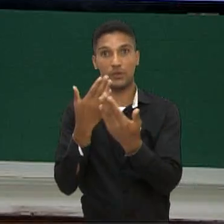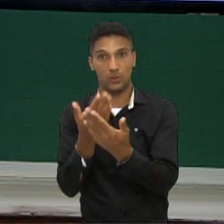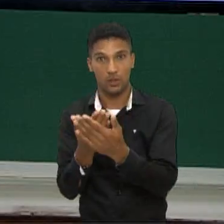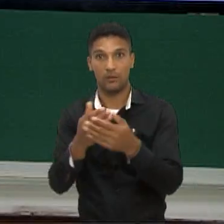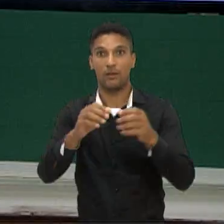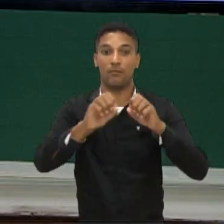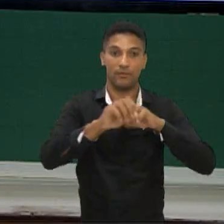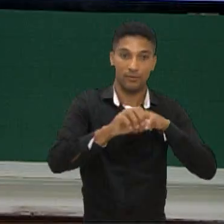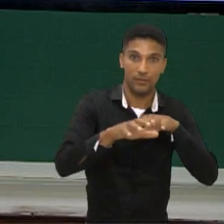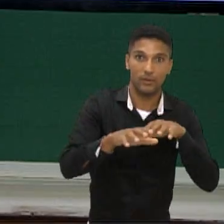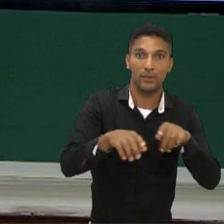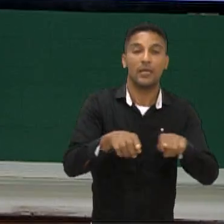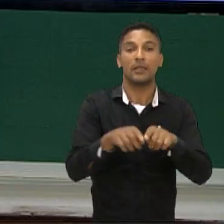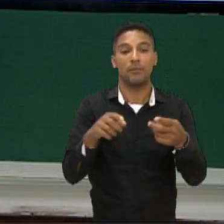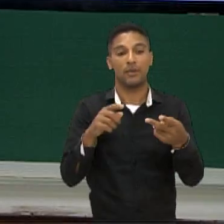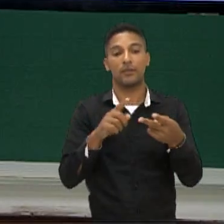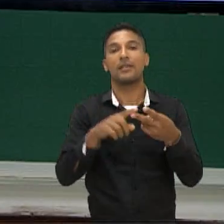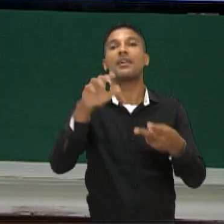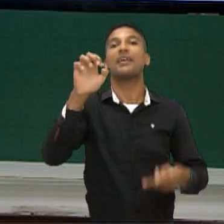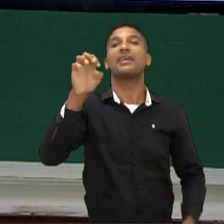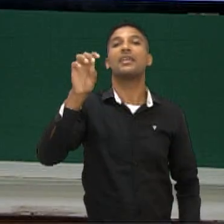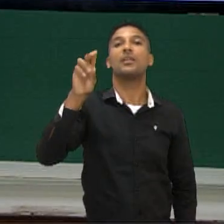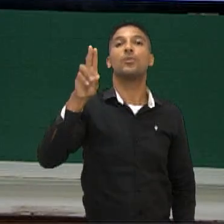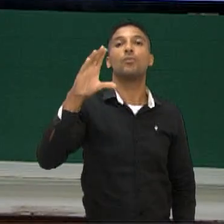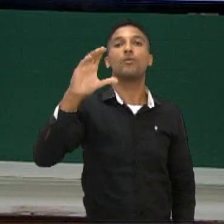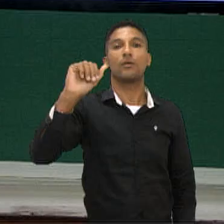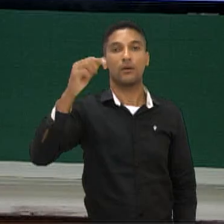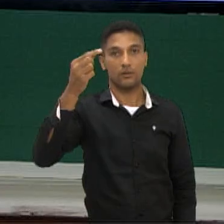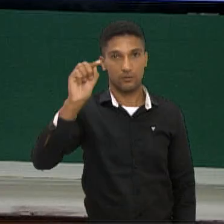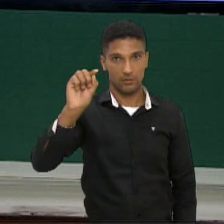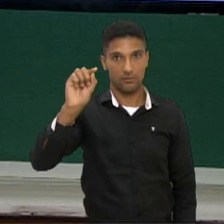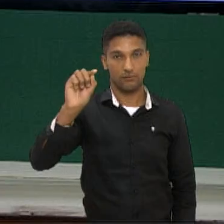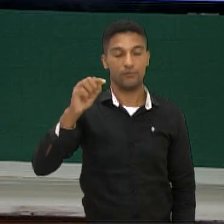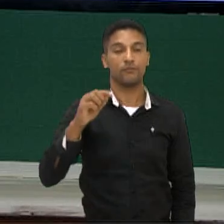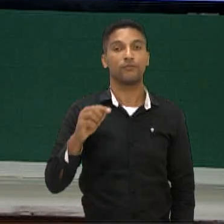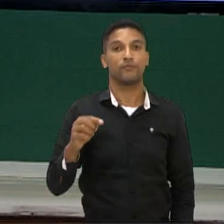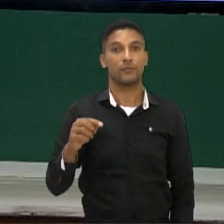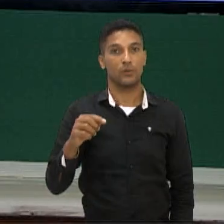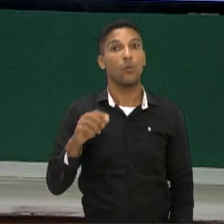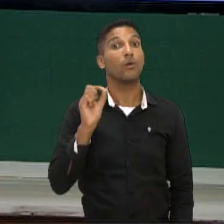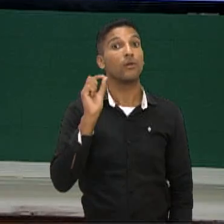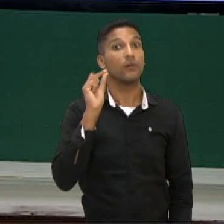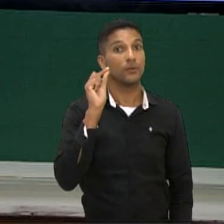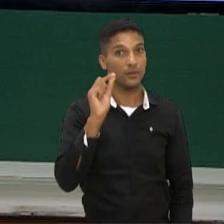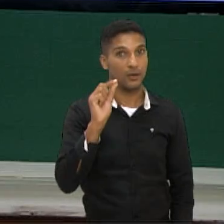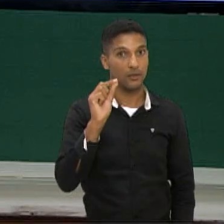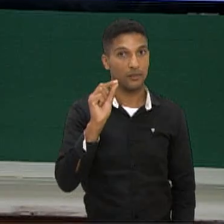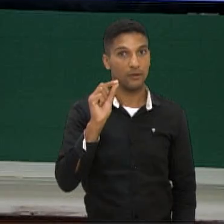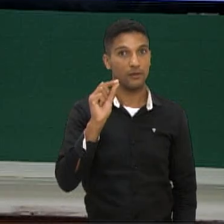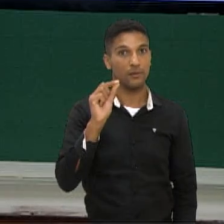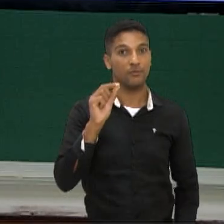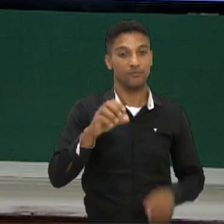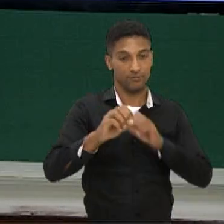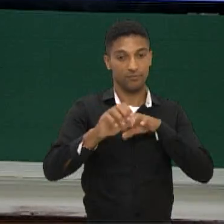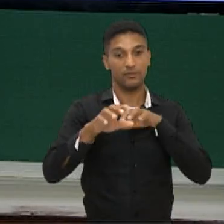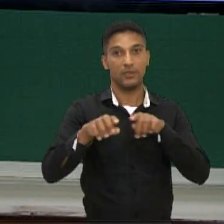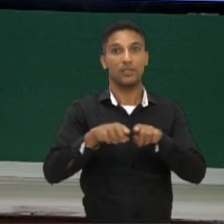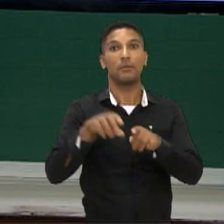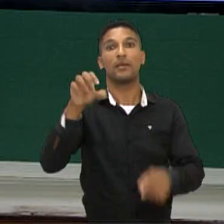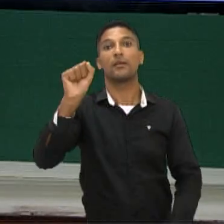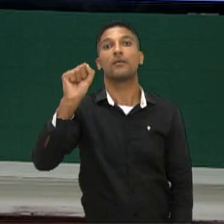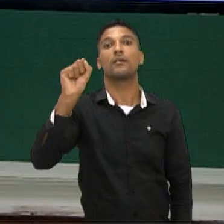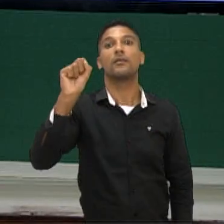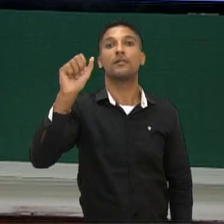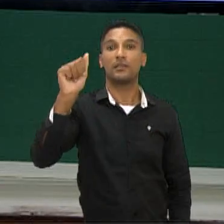educação. Saúde, o que a gente quer dizer? Que nós temos qualidade na saúde, nós temos hospitais bons, nós